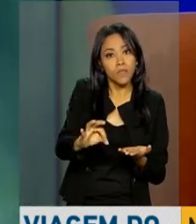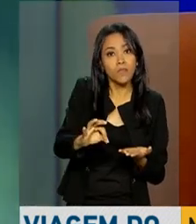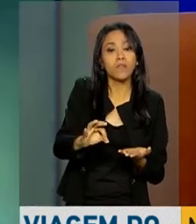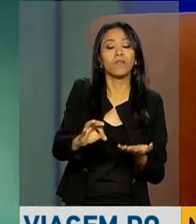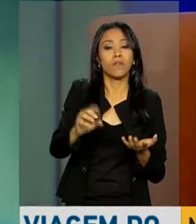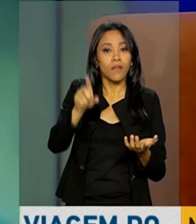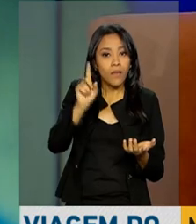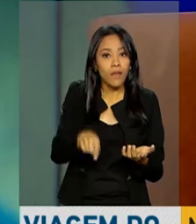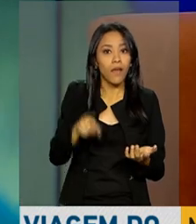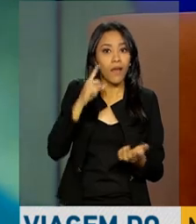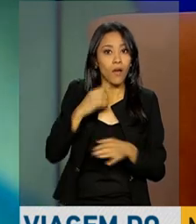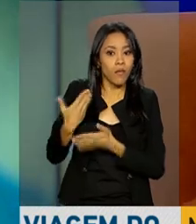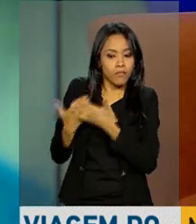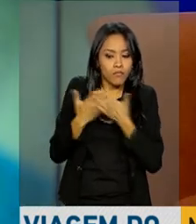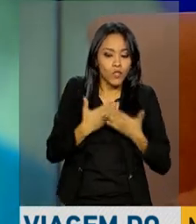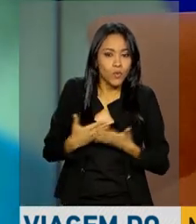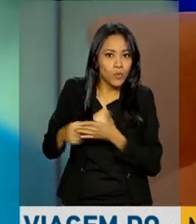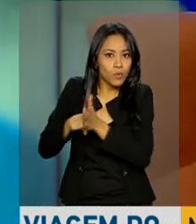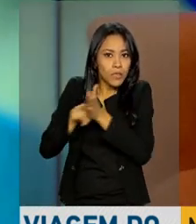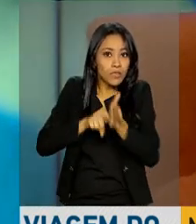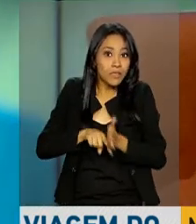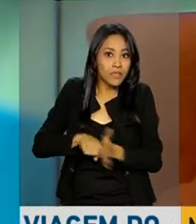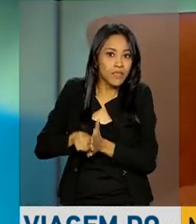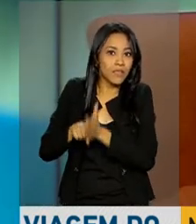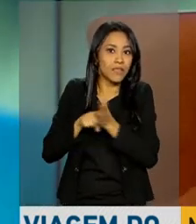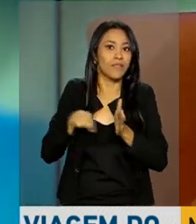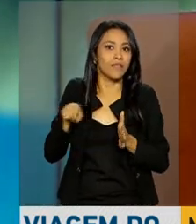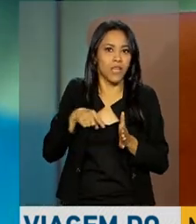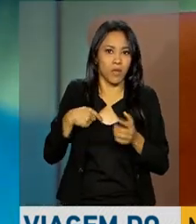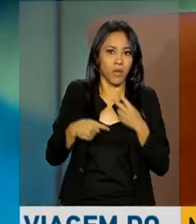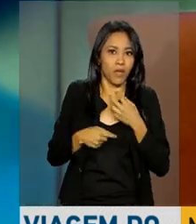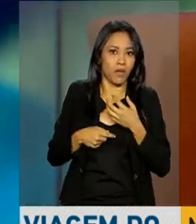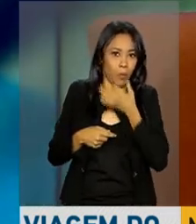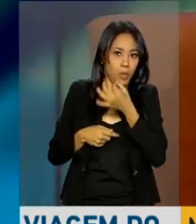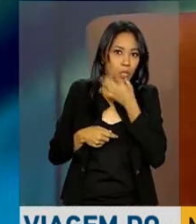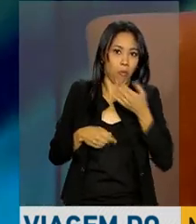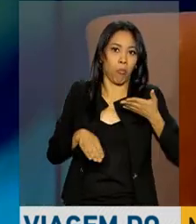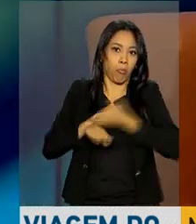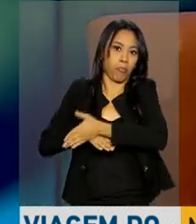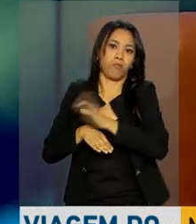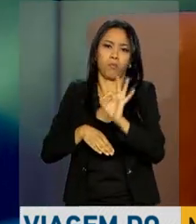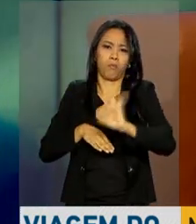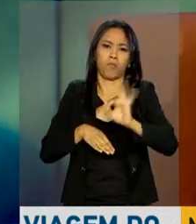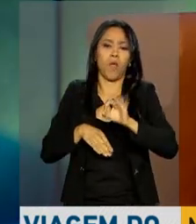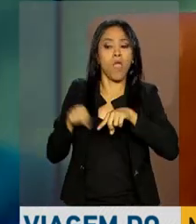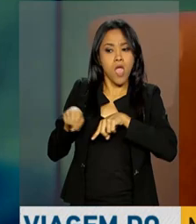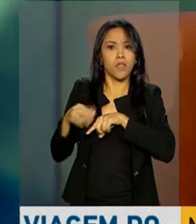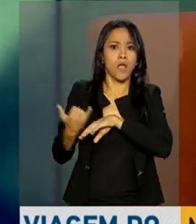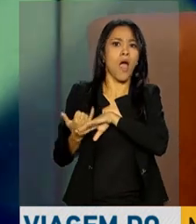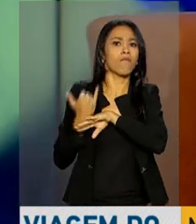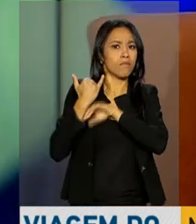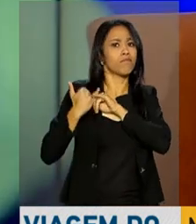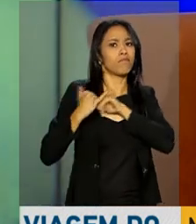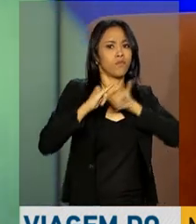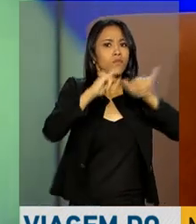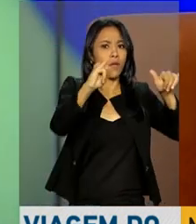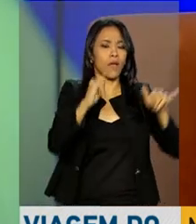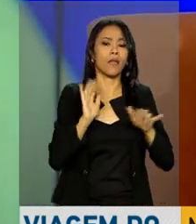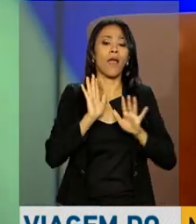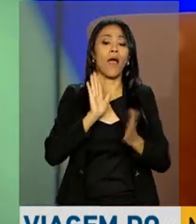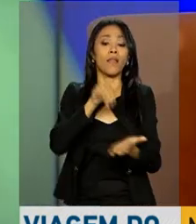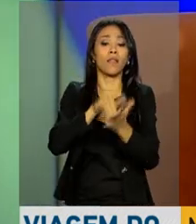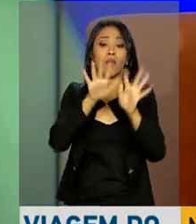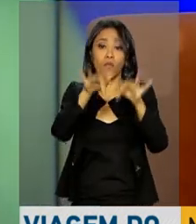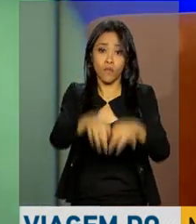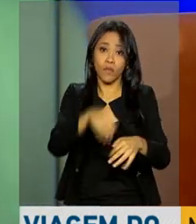segundo dizem os analistas, porque eu não quero me intrometer na área financeira, mas segundo dizem os analistas, a tendência é que ao final do ano